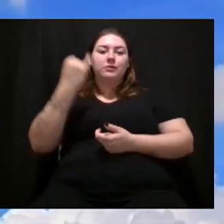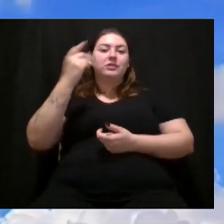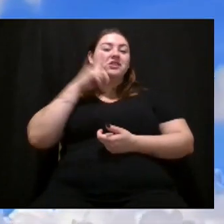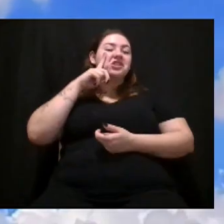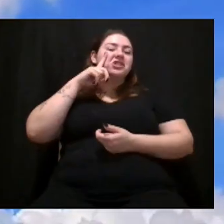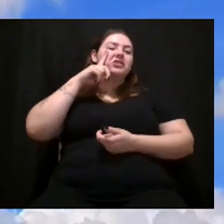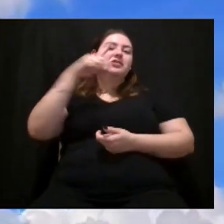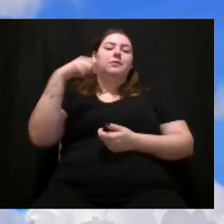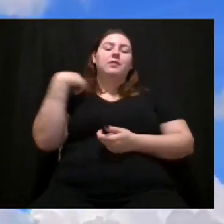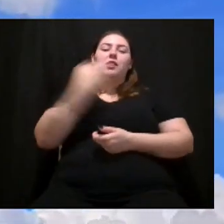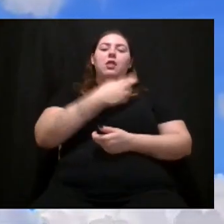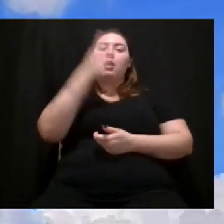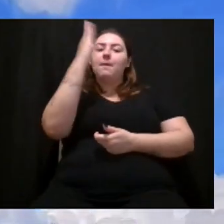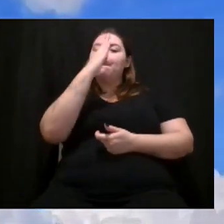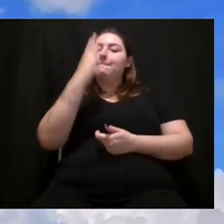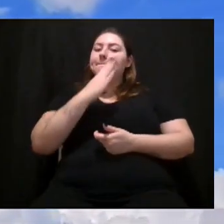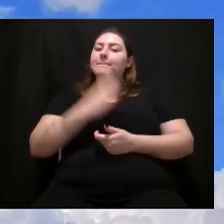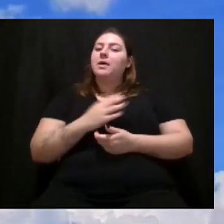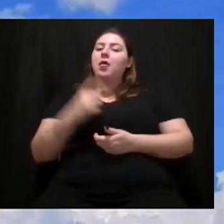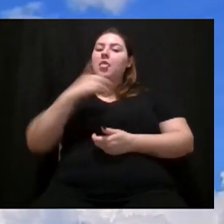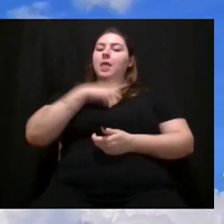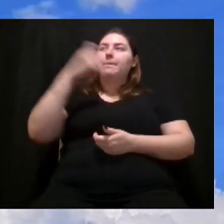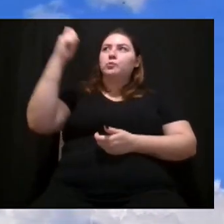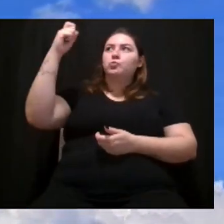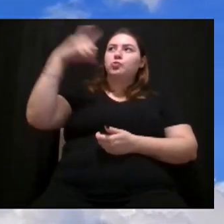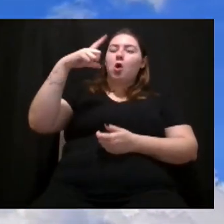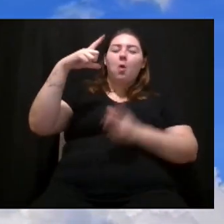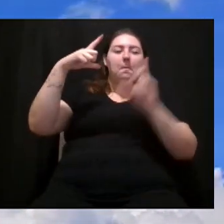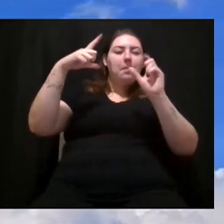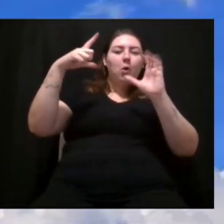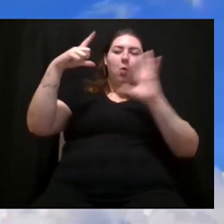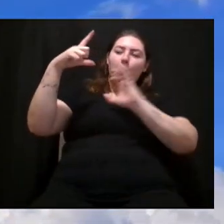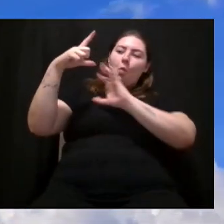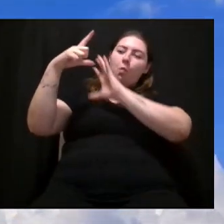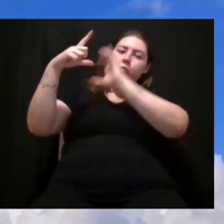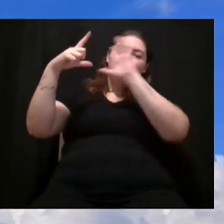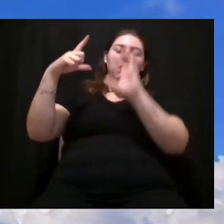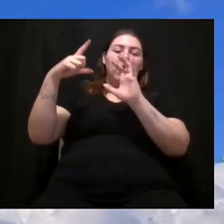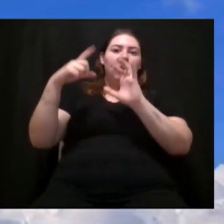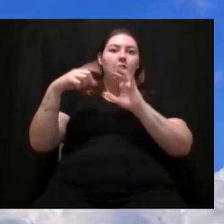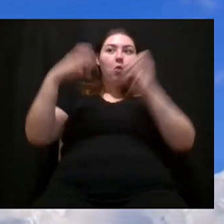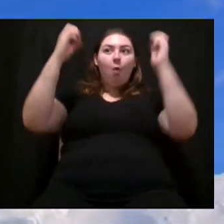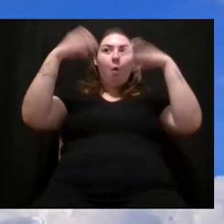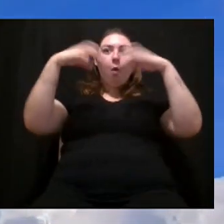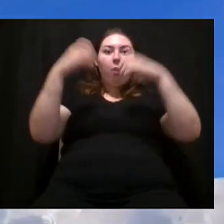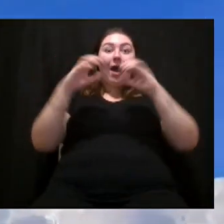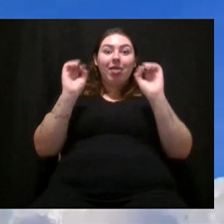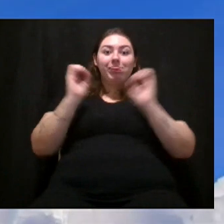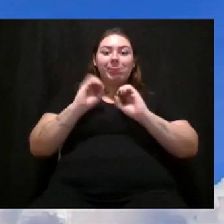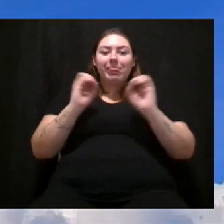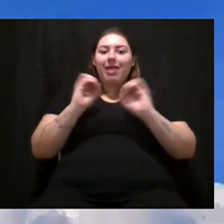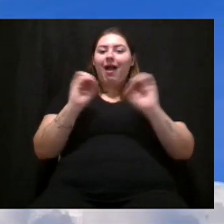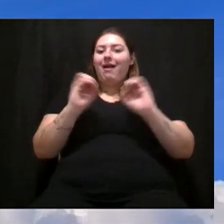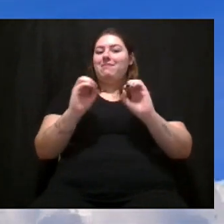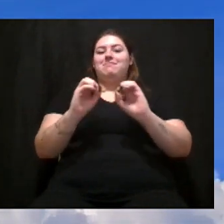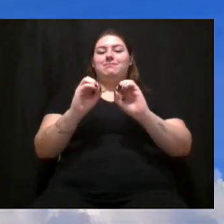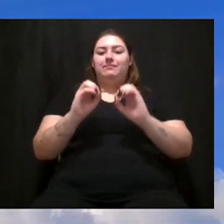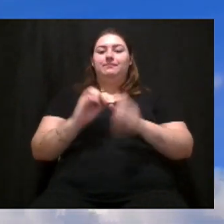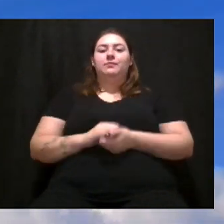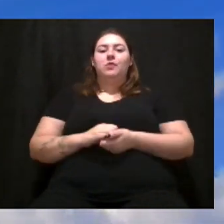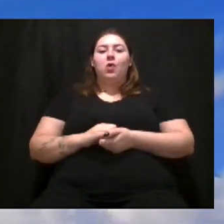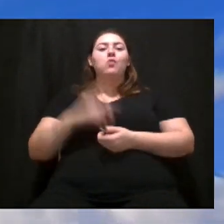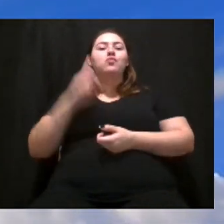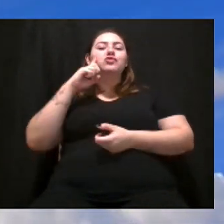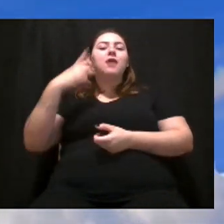nós, e temos sol com algumas nuvens, sem chuva, oba-oba, mínima 15, máxima 26 graus, tempo agradável,